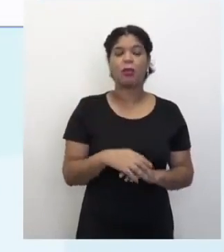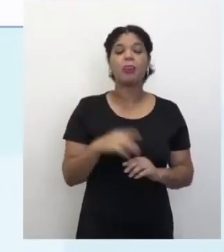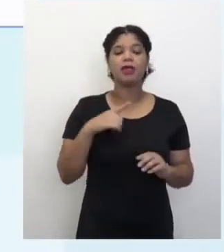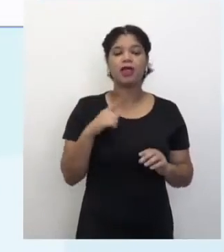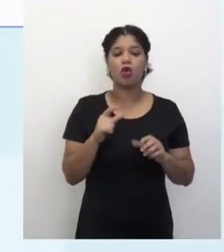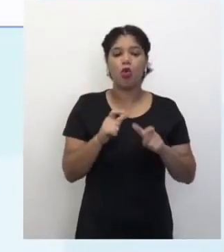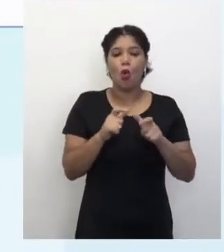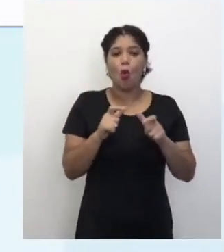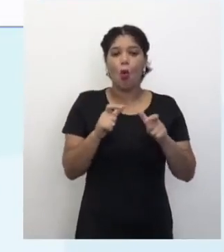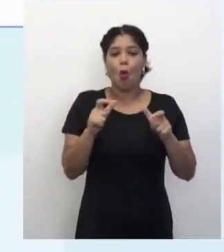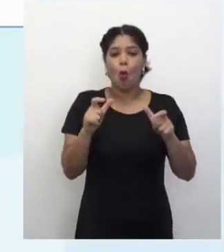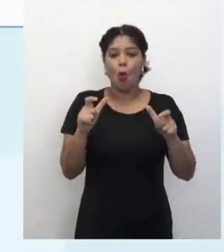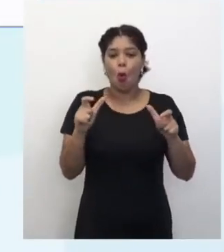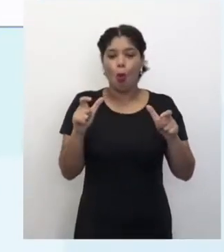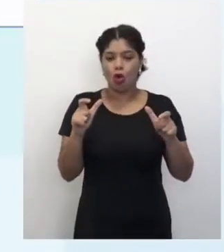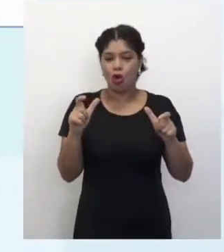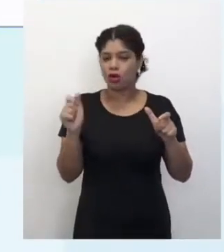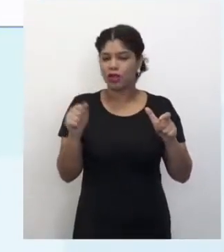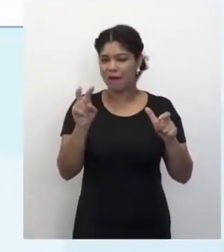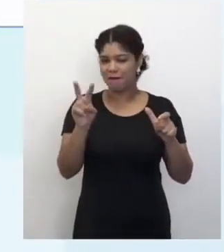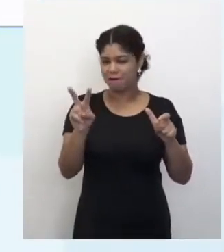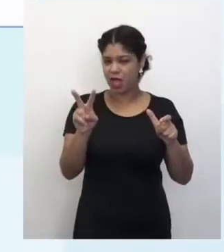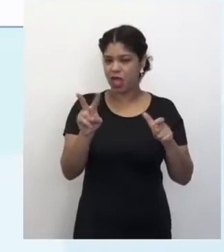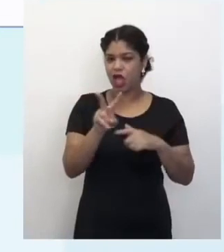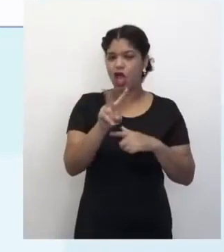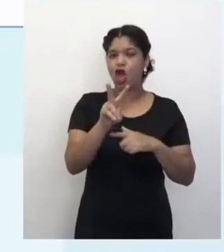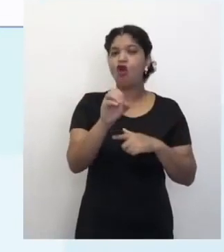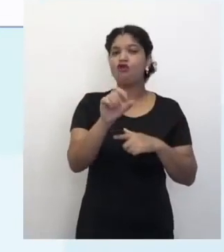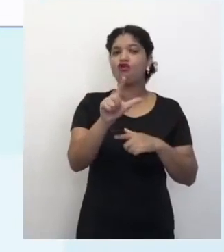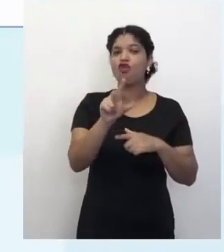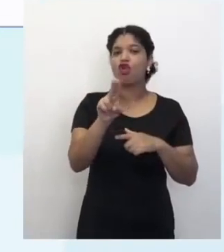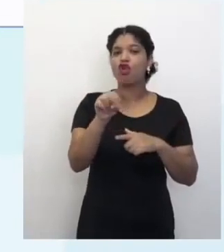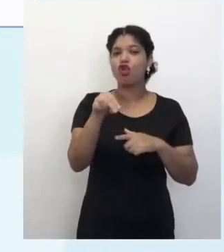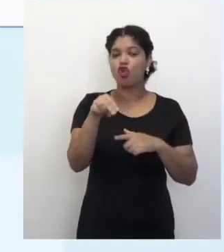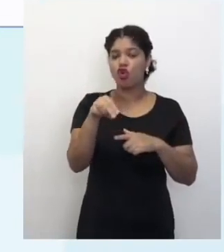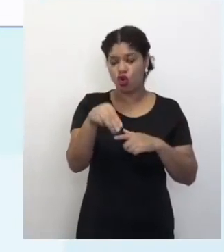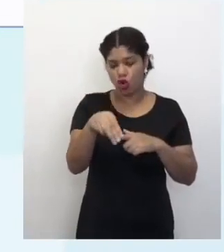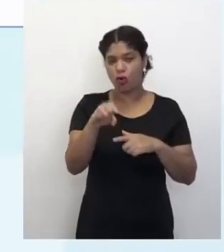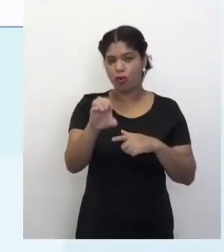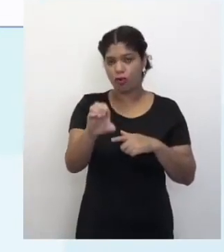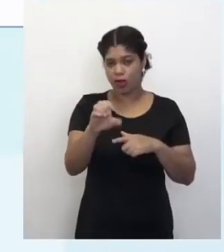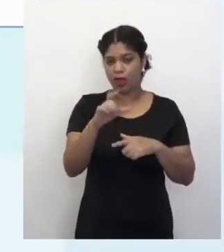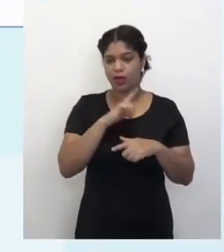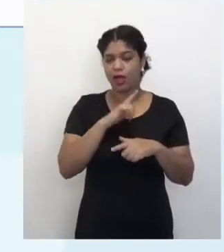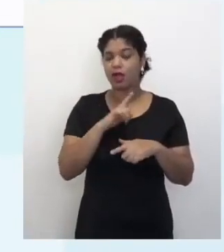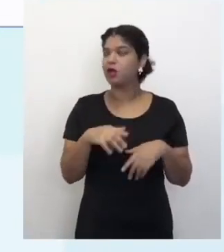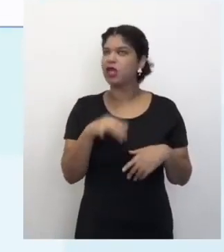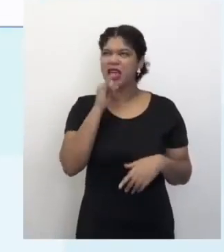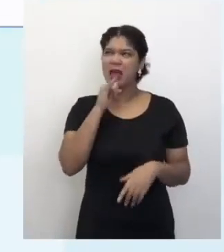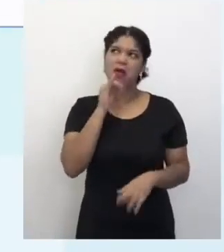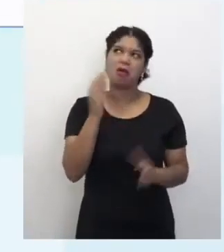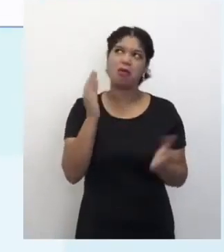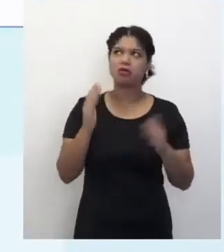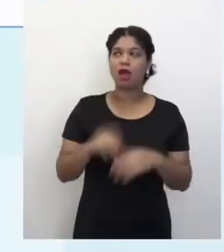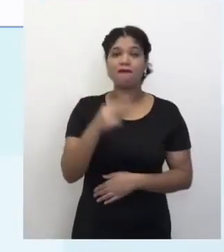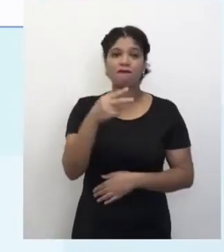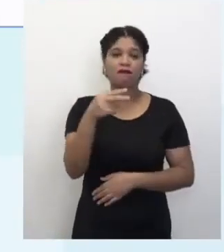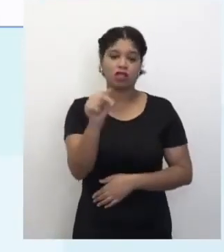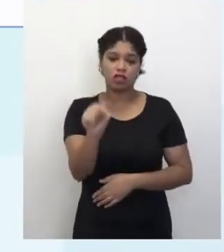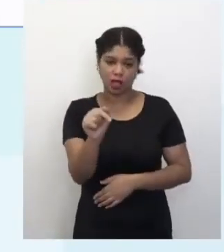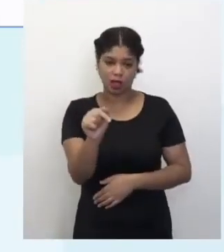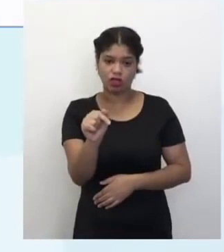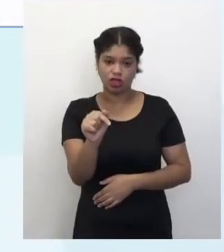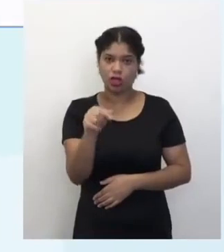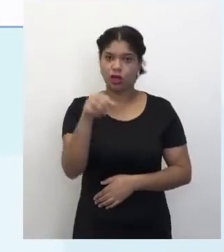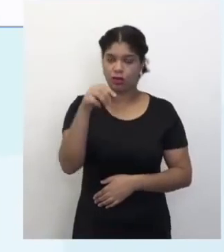desse cubo, né, vou chamar de V bem grandinho aqui, ó. O volume desse cubo é 27, agora tem que ser